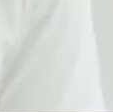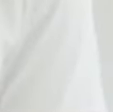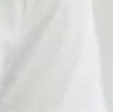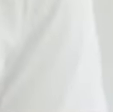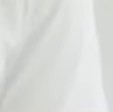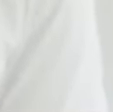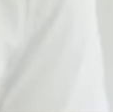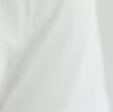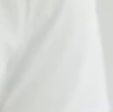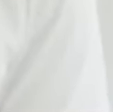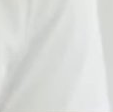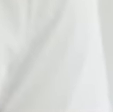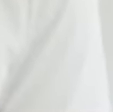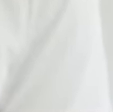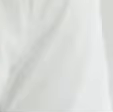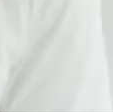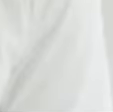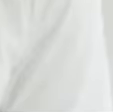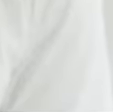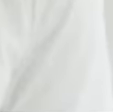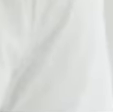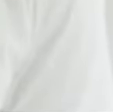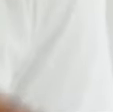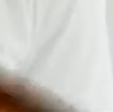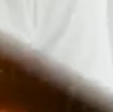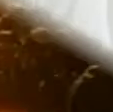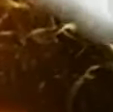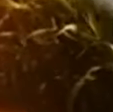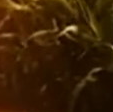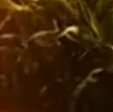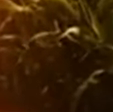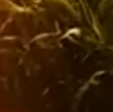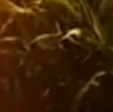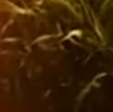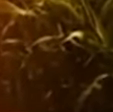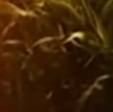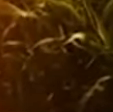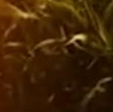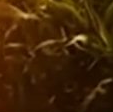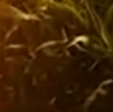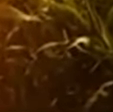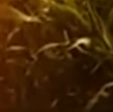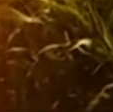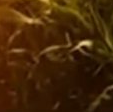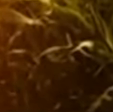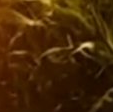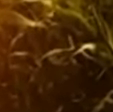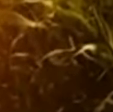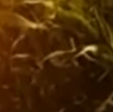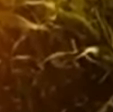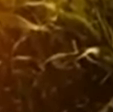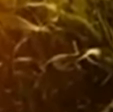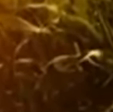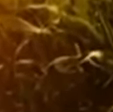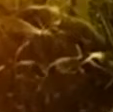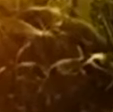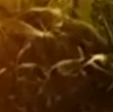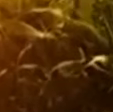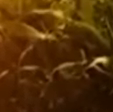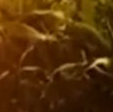eu jamais esqueci. Quem é que não sente no